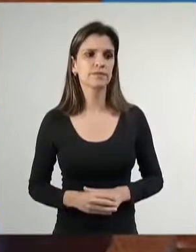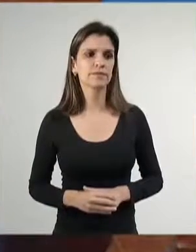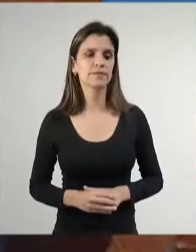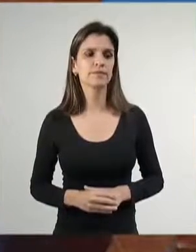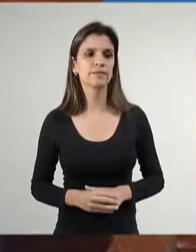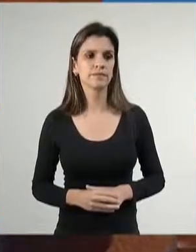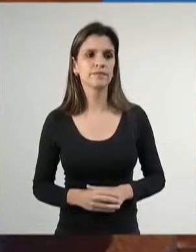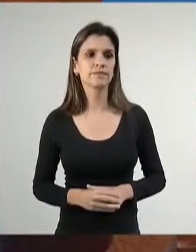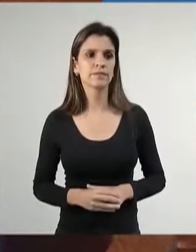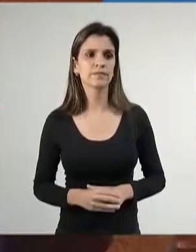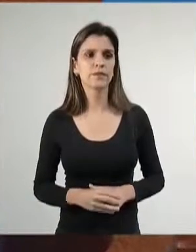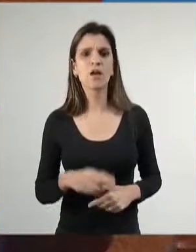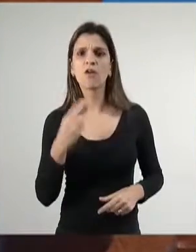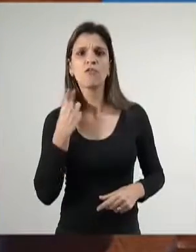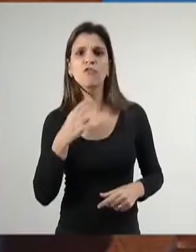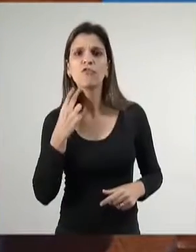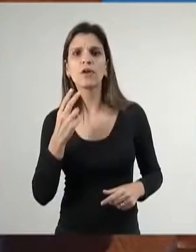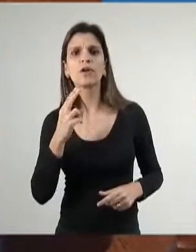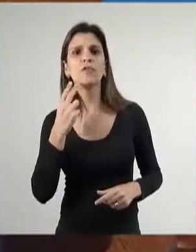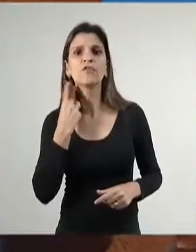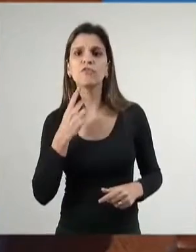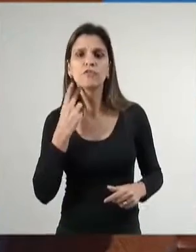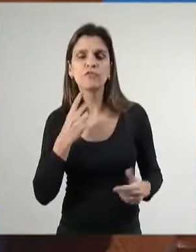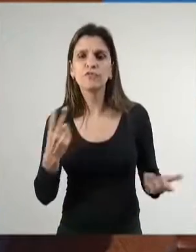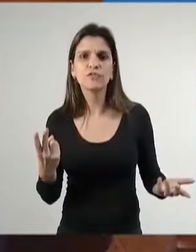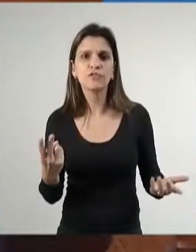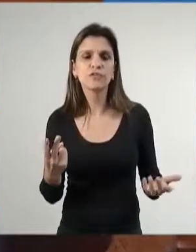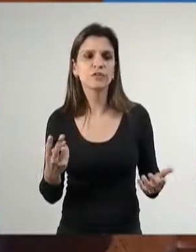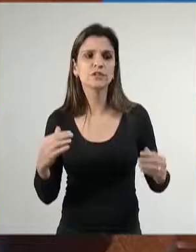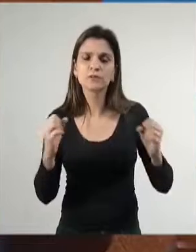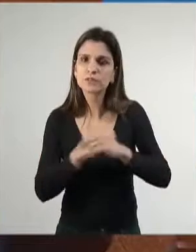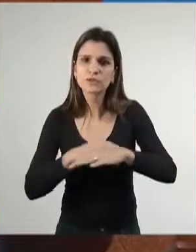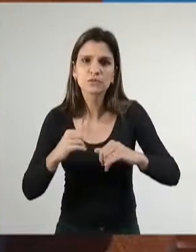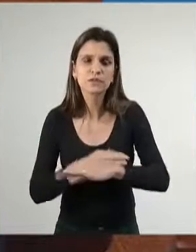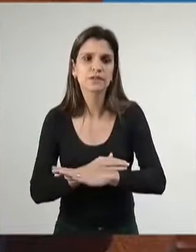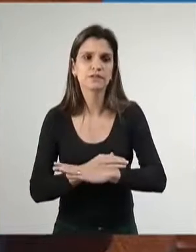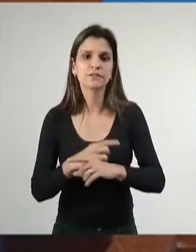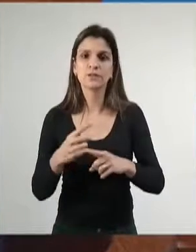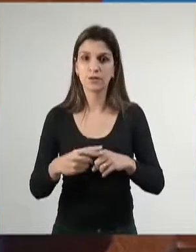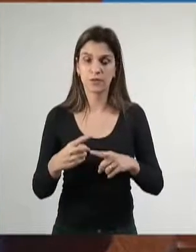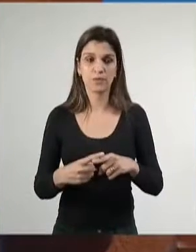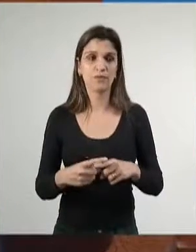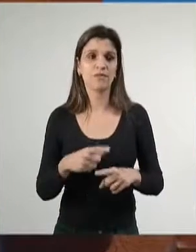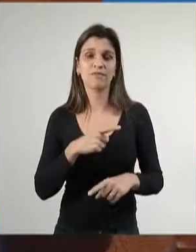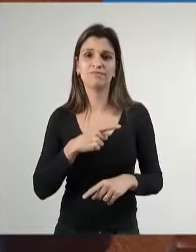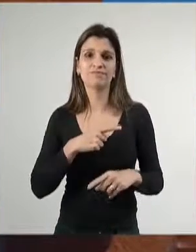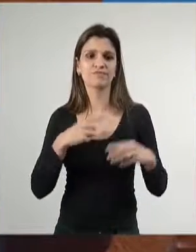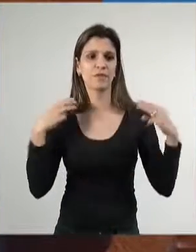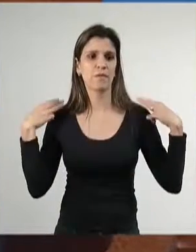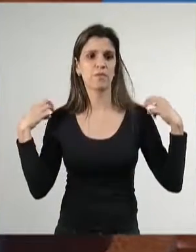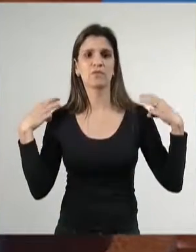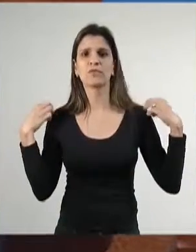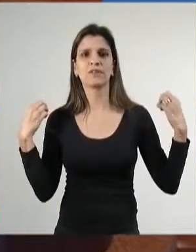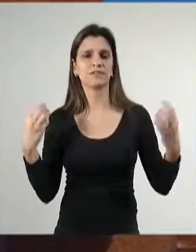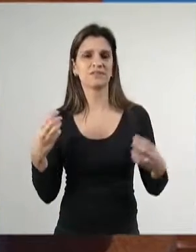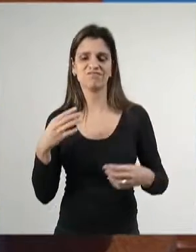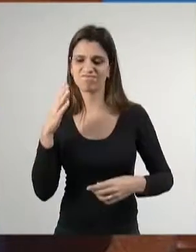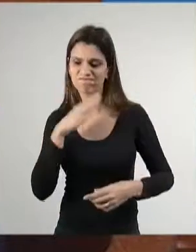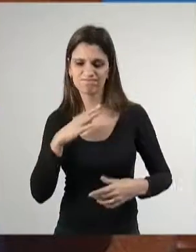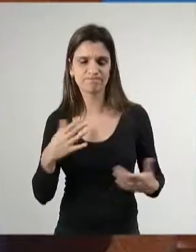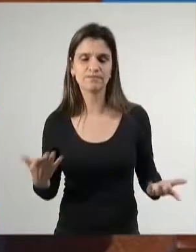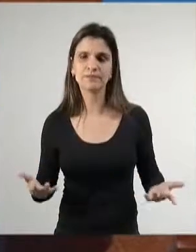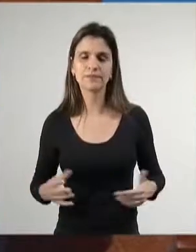vítimas do trânsito de um mau motorista. Mas hoje eu estou apresentando esse projeto